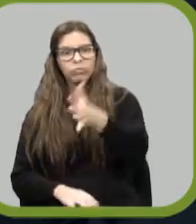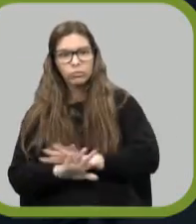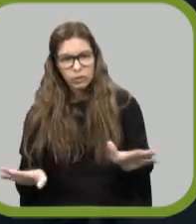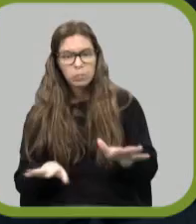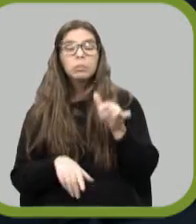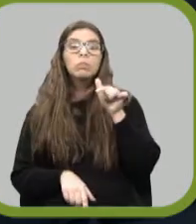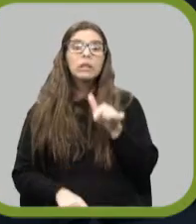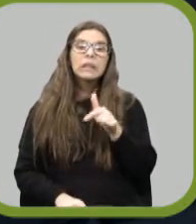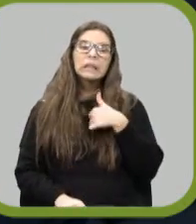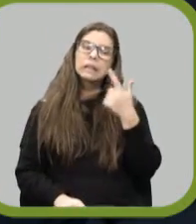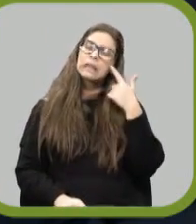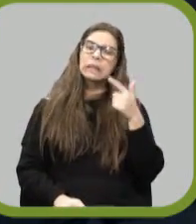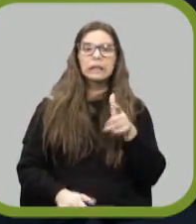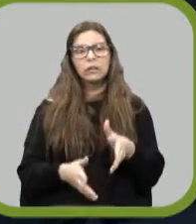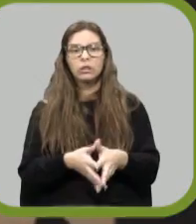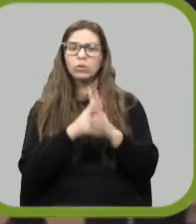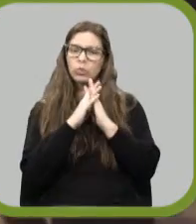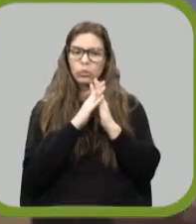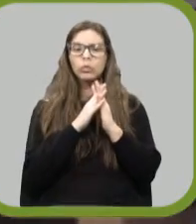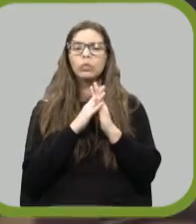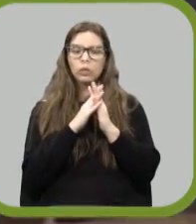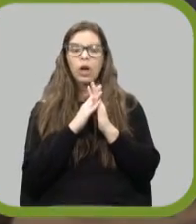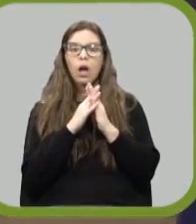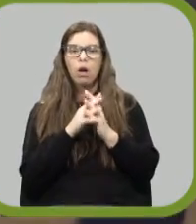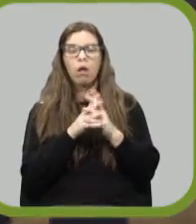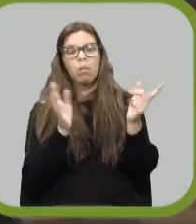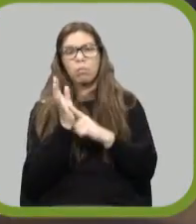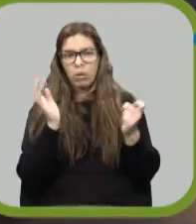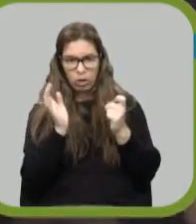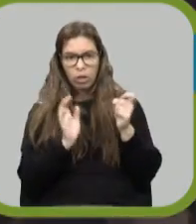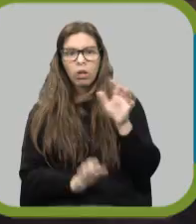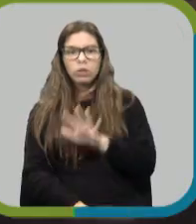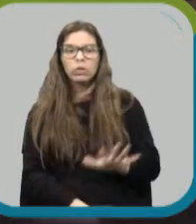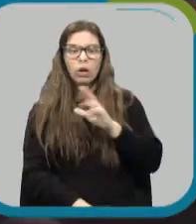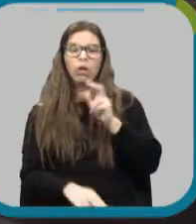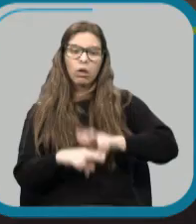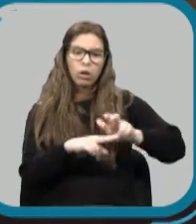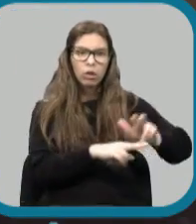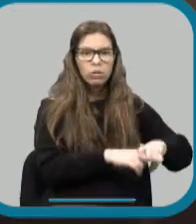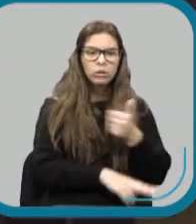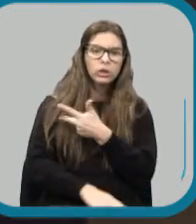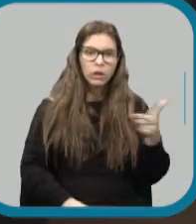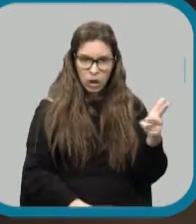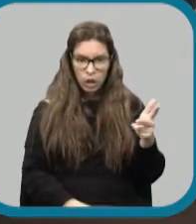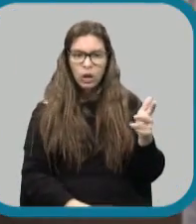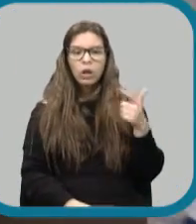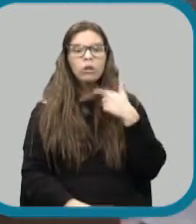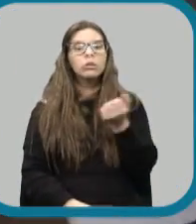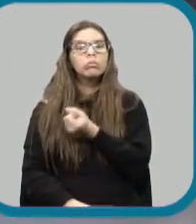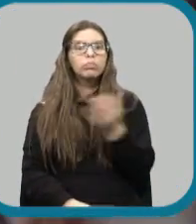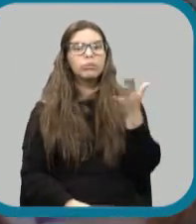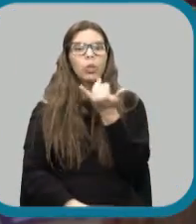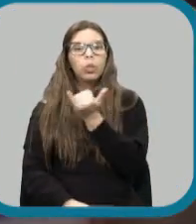que era uma coisa estrutural e natural na América Latina, onde havia 100 vagas e nós tínhamos 200